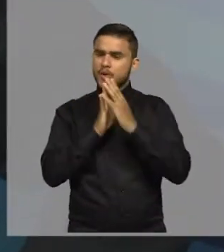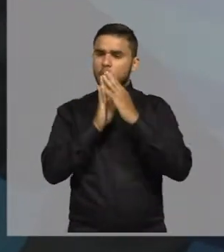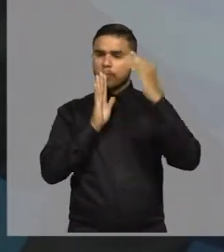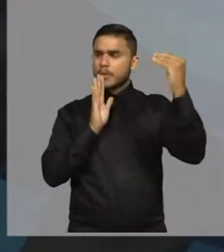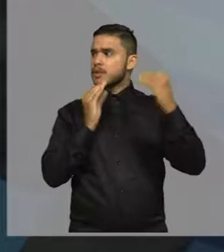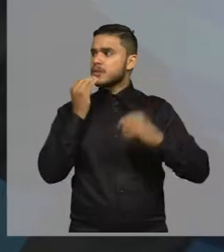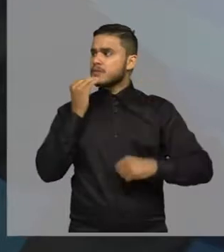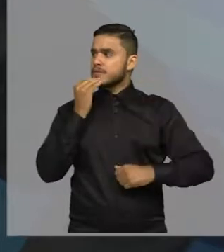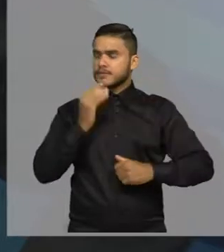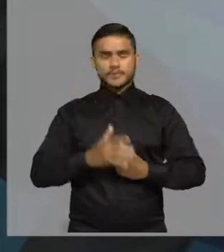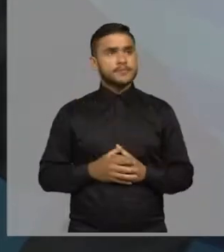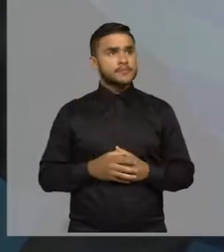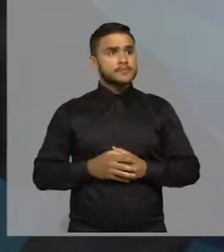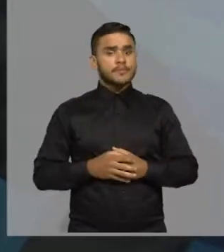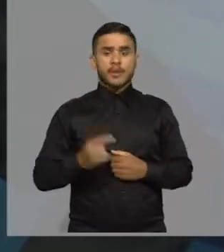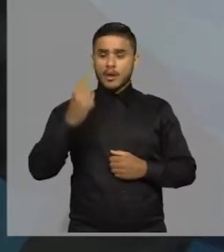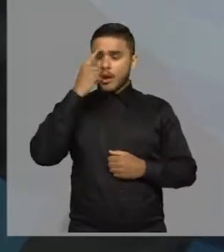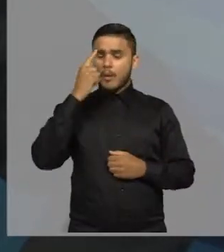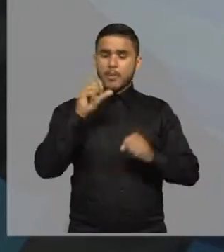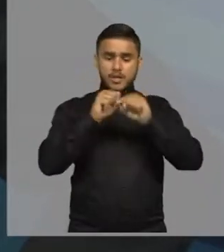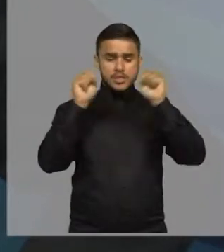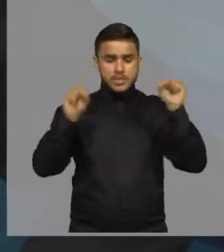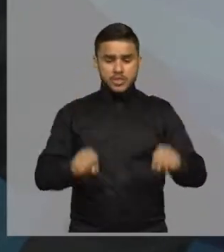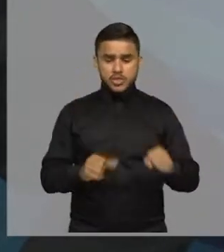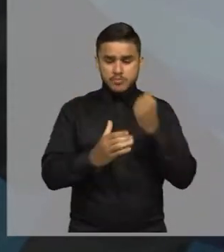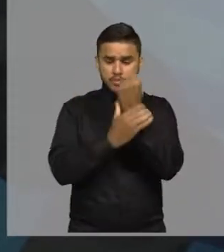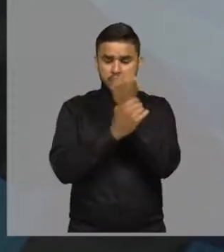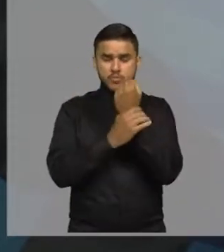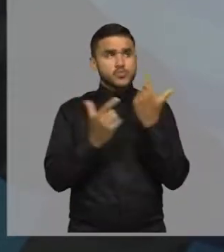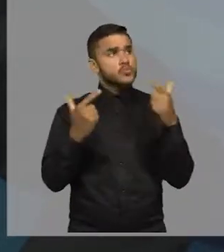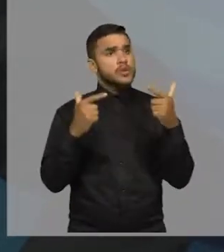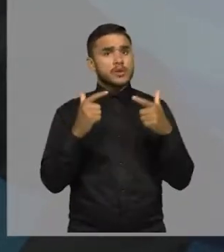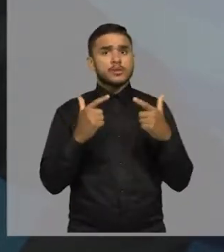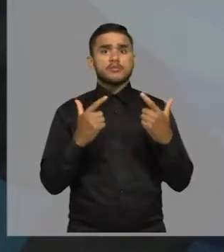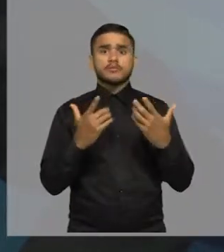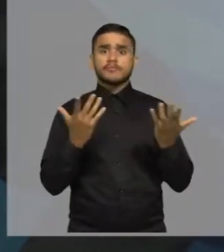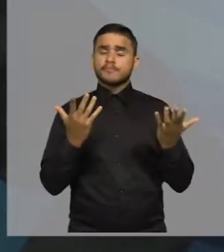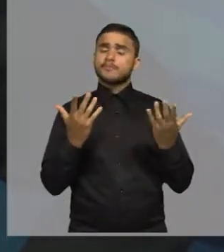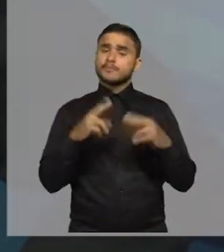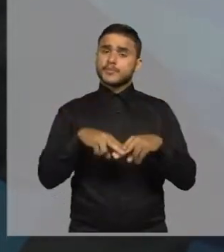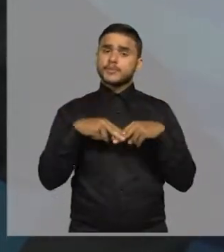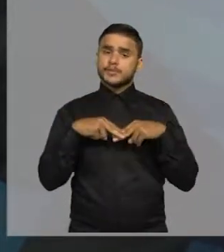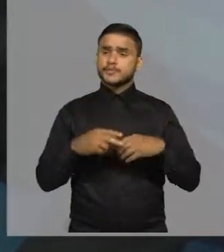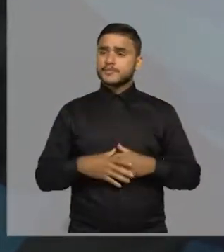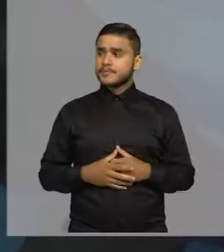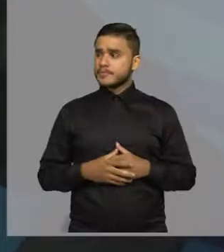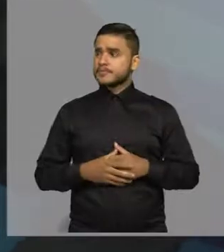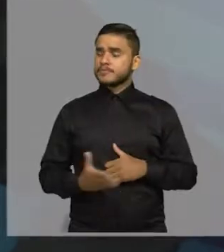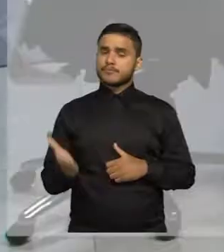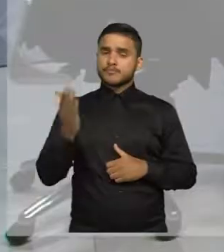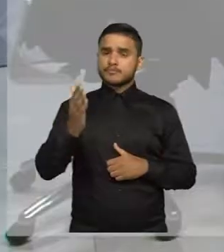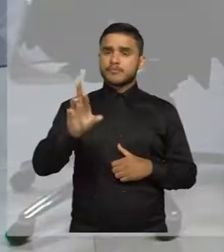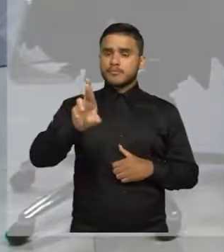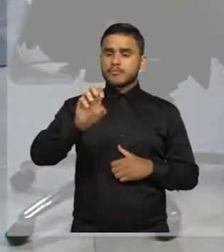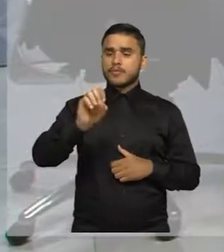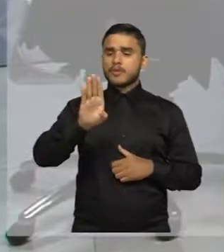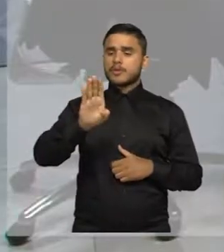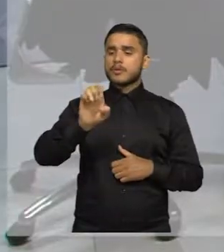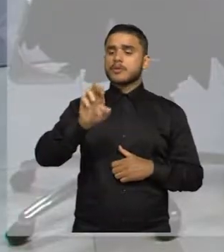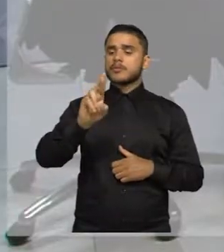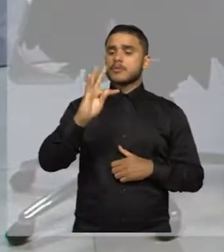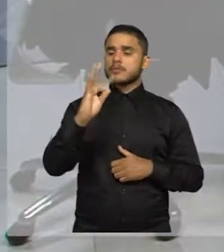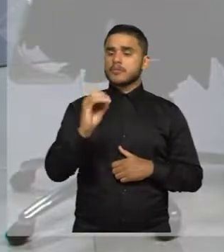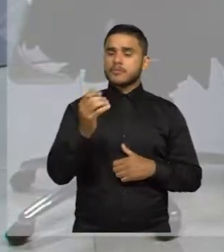terminarão adotando, não? E não adotam, alegando insegurança. Essa vulnerabilidade eletrônica. Professor Roberto Martins Rodrigues, queremos